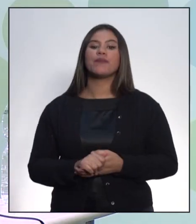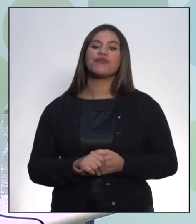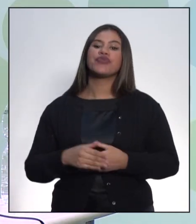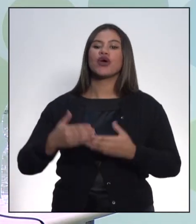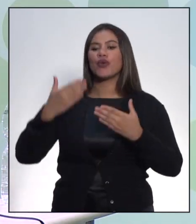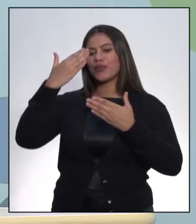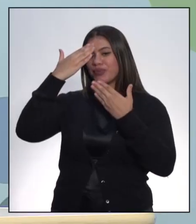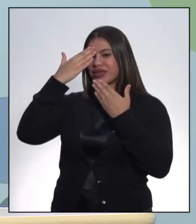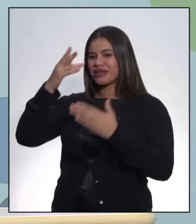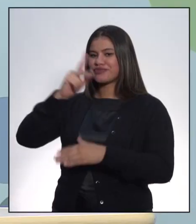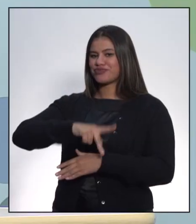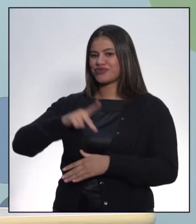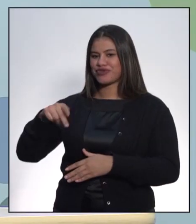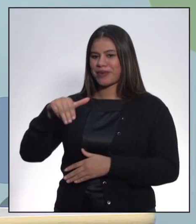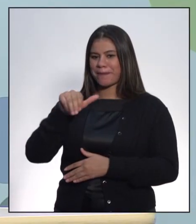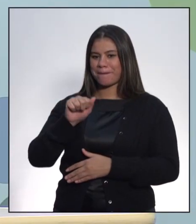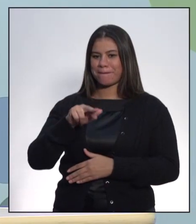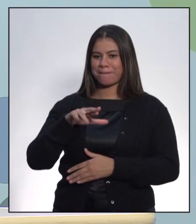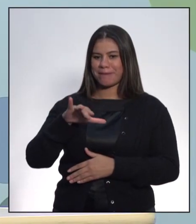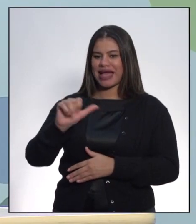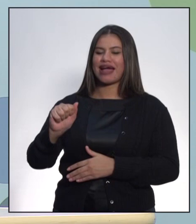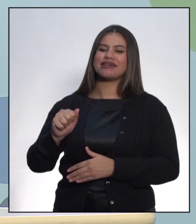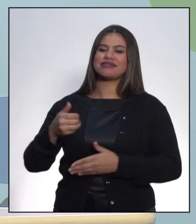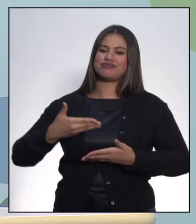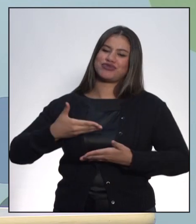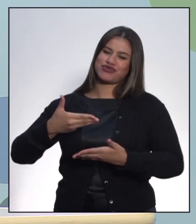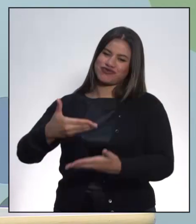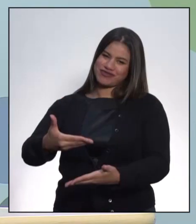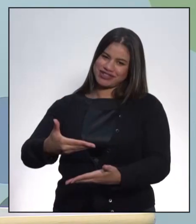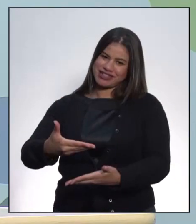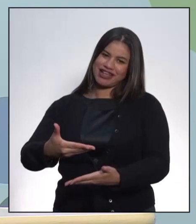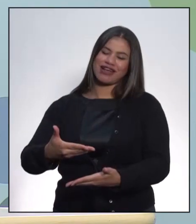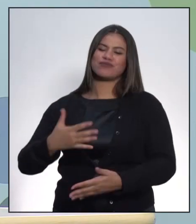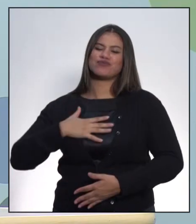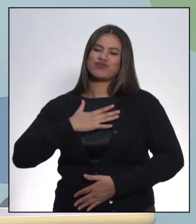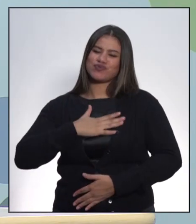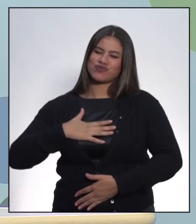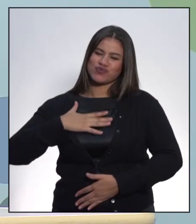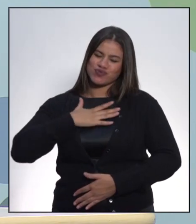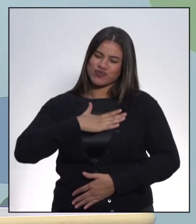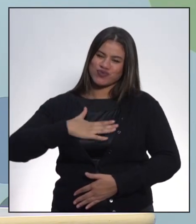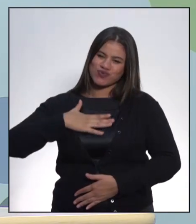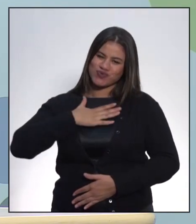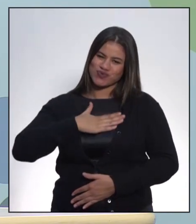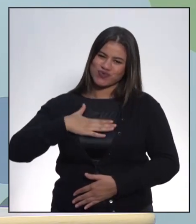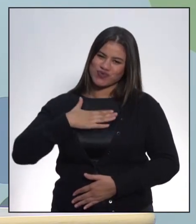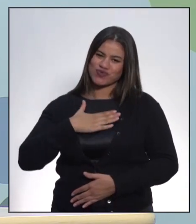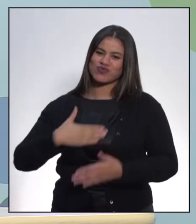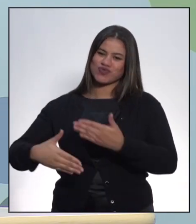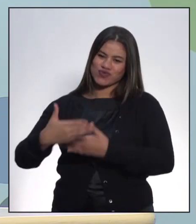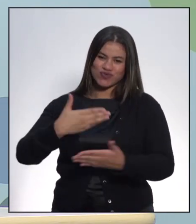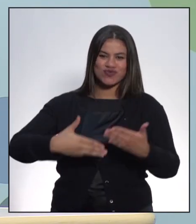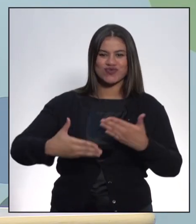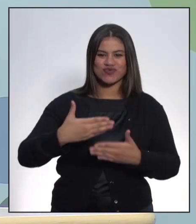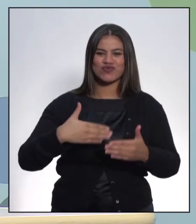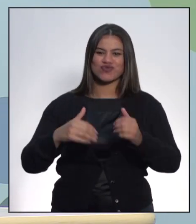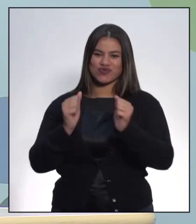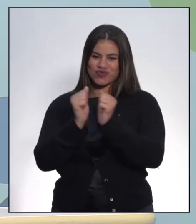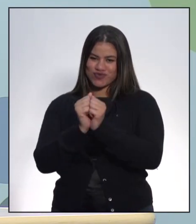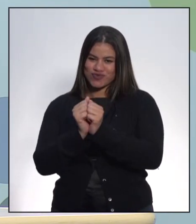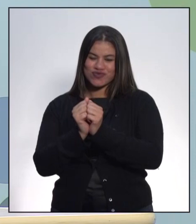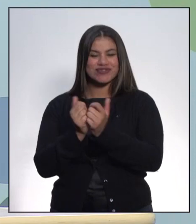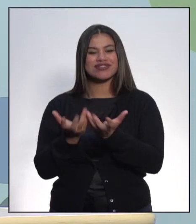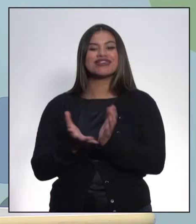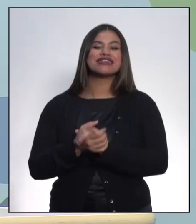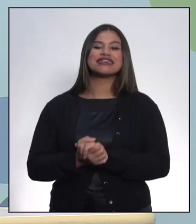interação. Muito obrigada, professor Mauro, pelo convite. É sempre muito gratificante essa participação intensiva dos alunos pelo